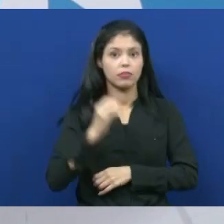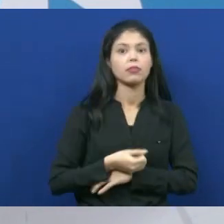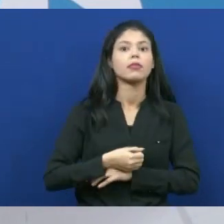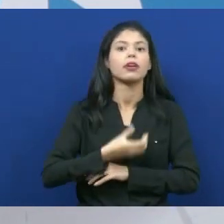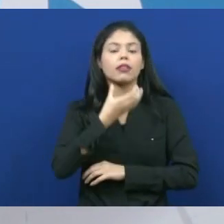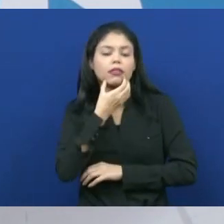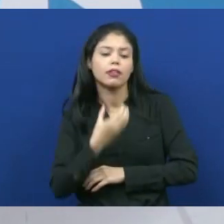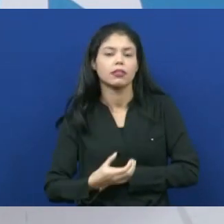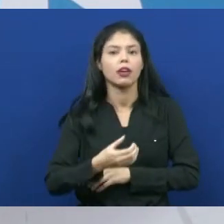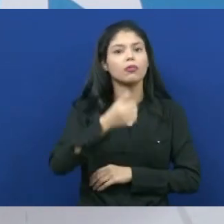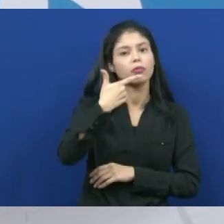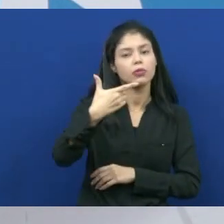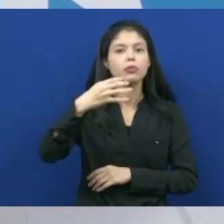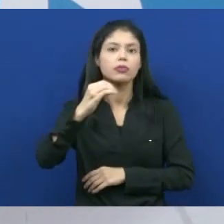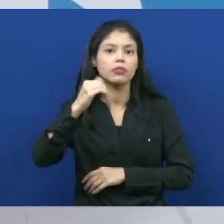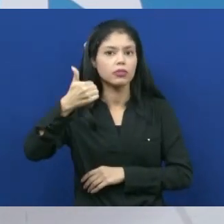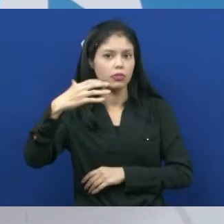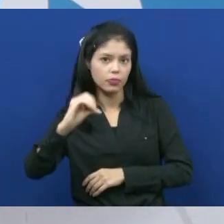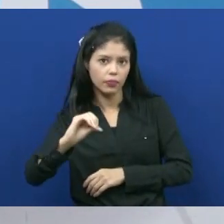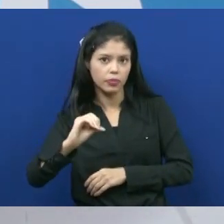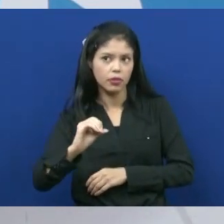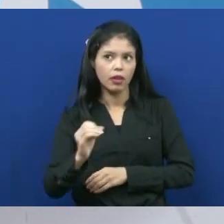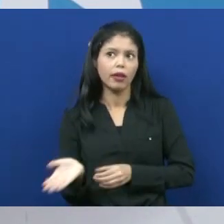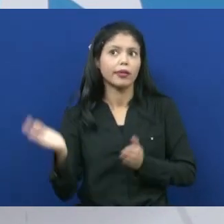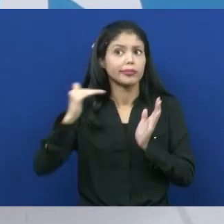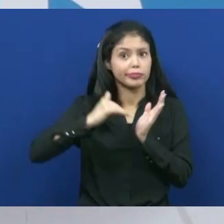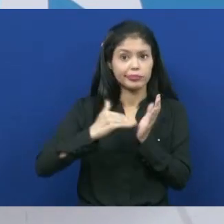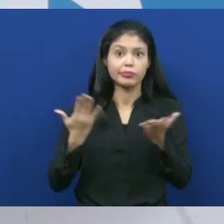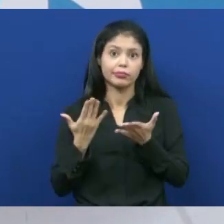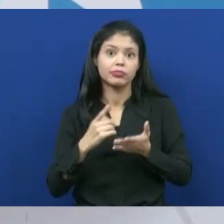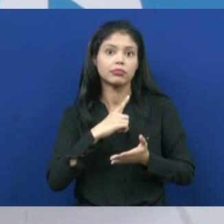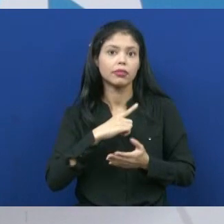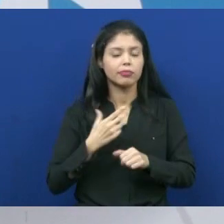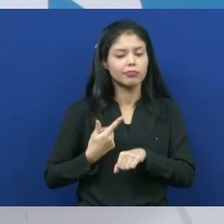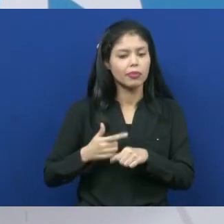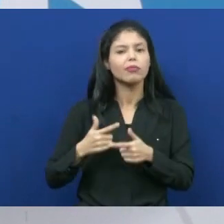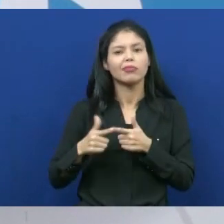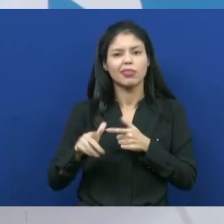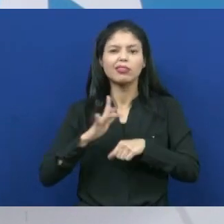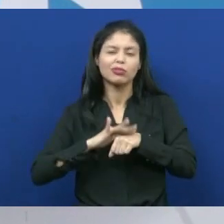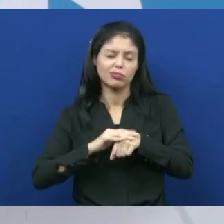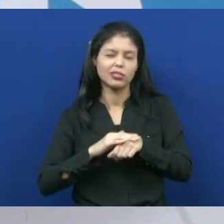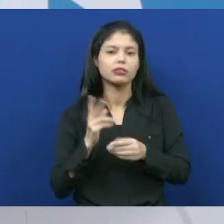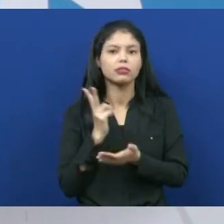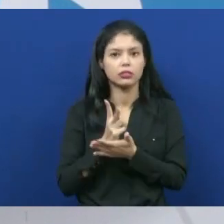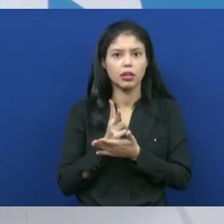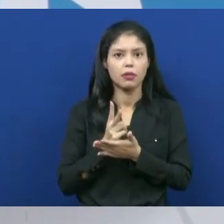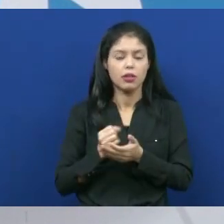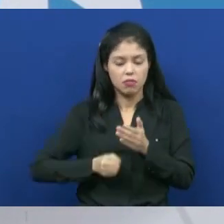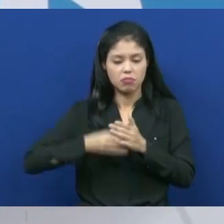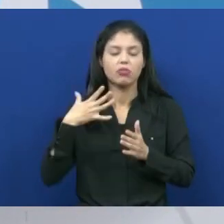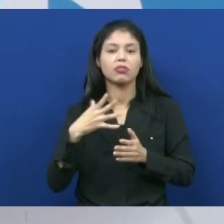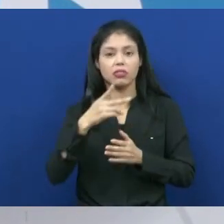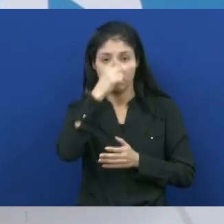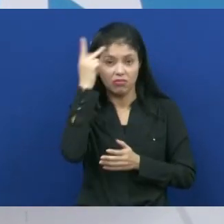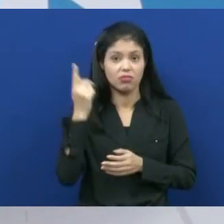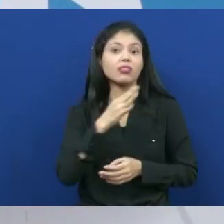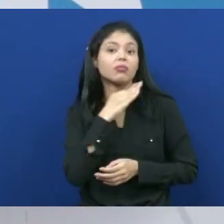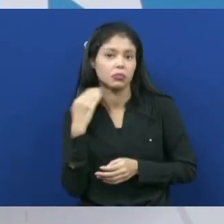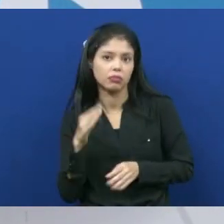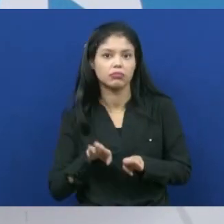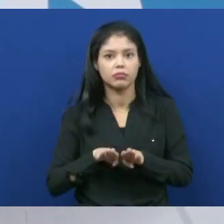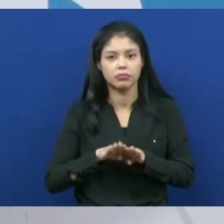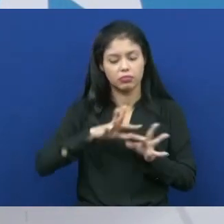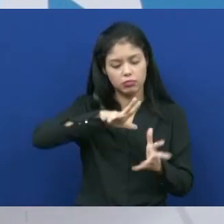de 2019 e desde então vem fazendo vítimas e levando parte dessas vítimas a óbito pelo mundo